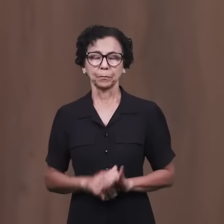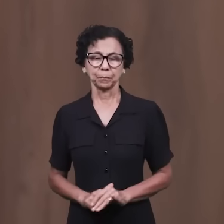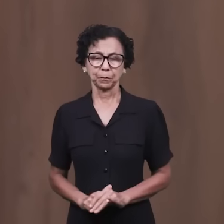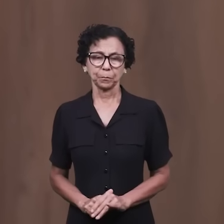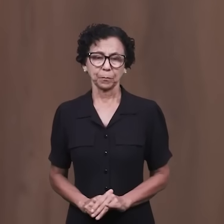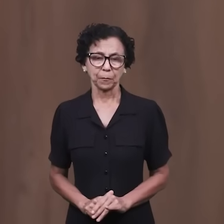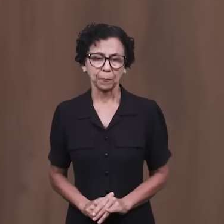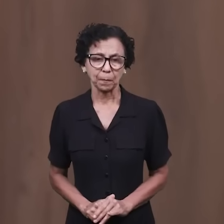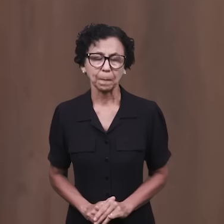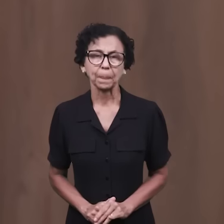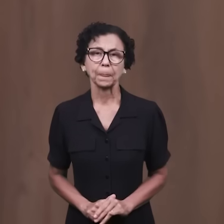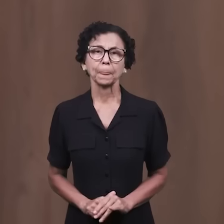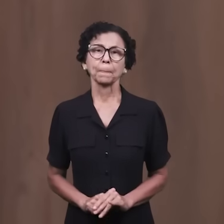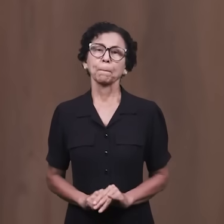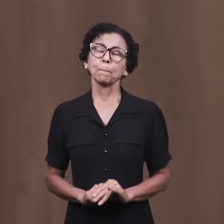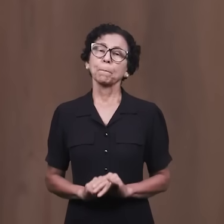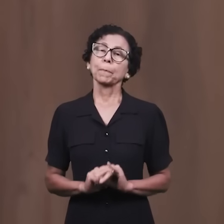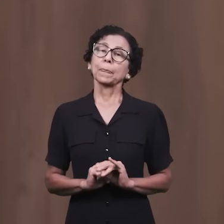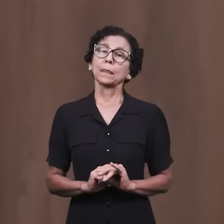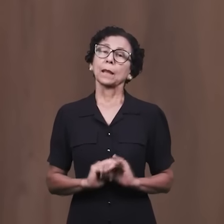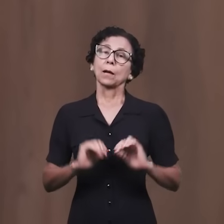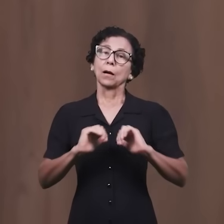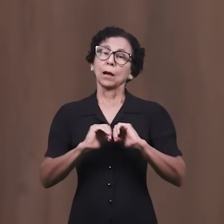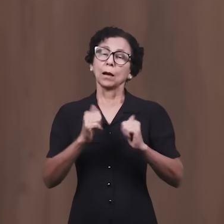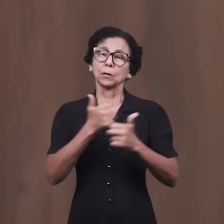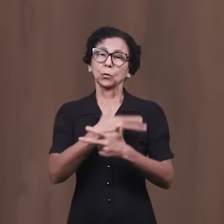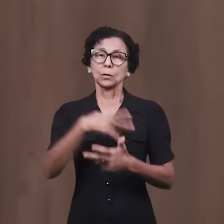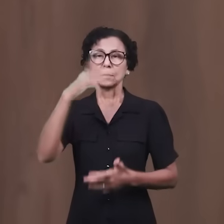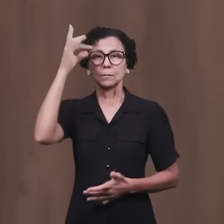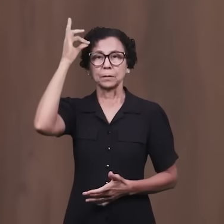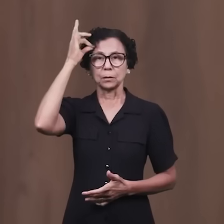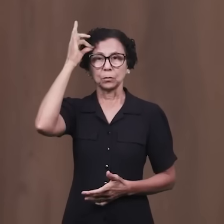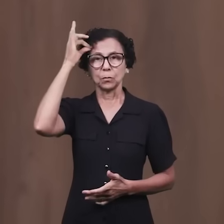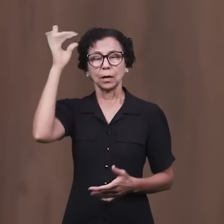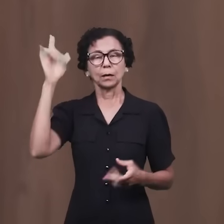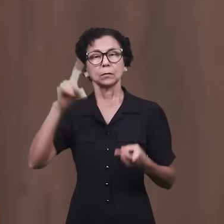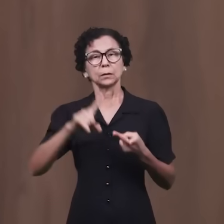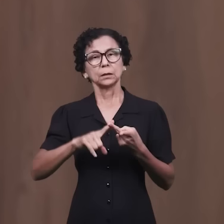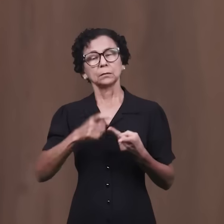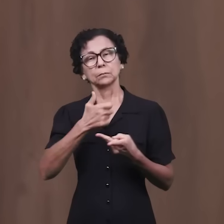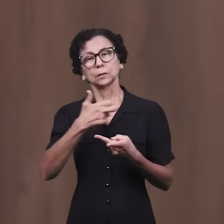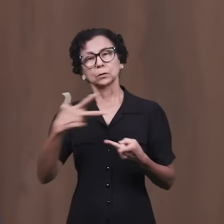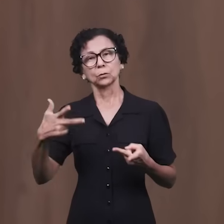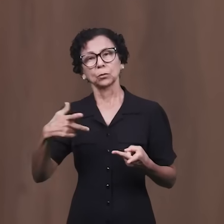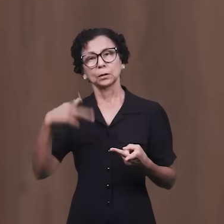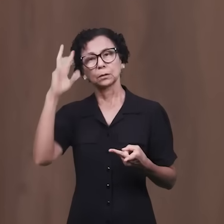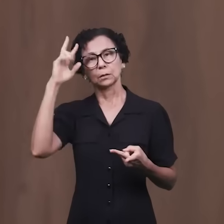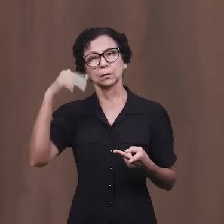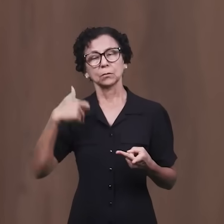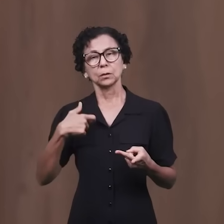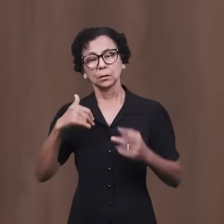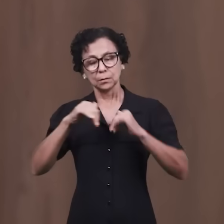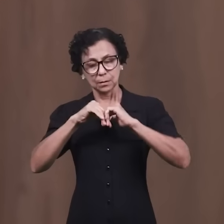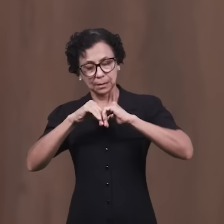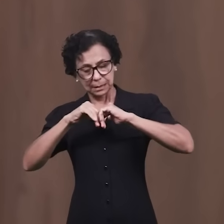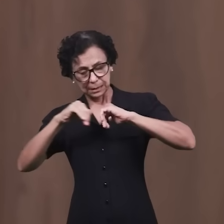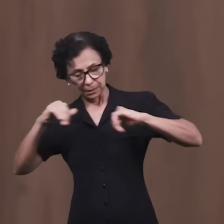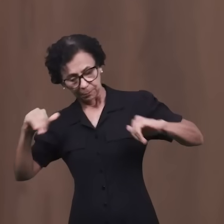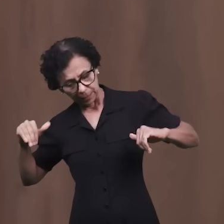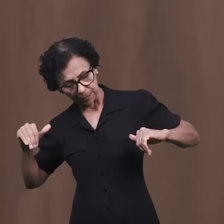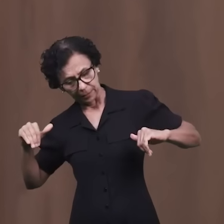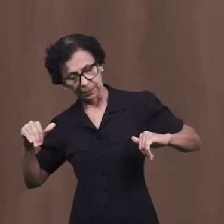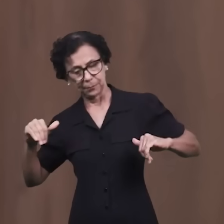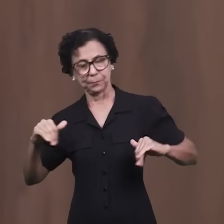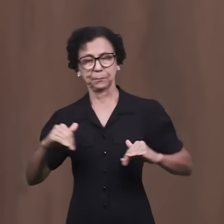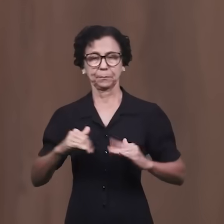espiritual daquilo que é racional. Não é o que está dizendo isso? Exatamente. E isso só acontece, Fábio, se